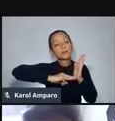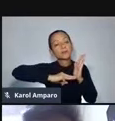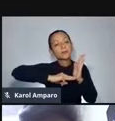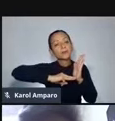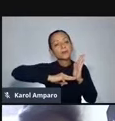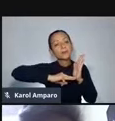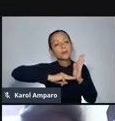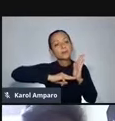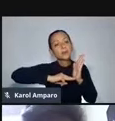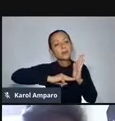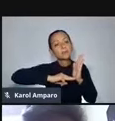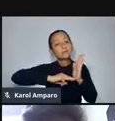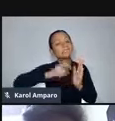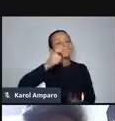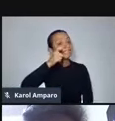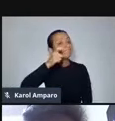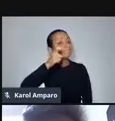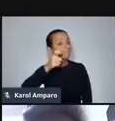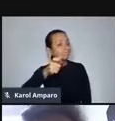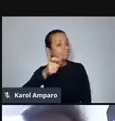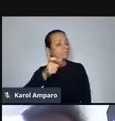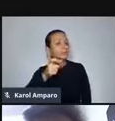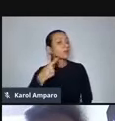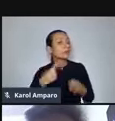E vai ser muito interessante, que chama-se